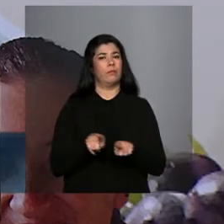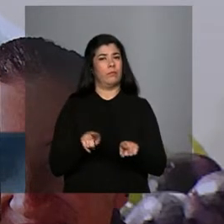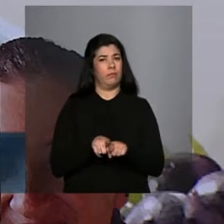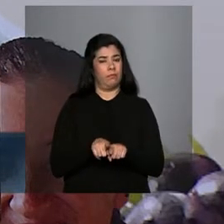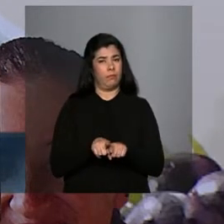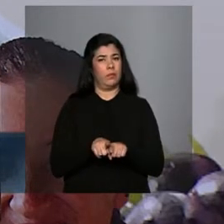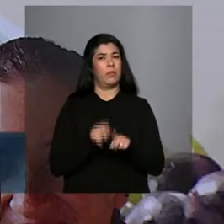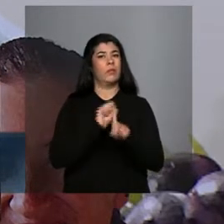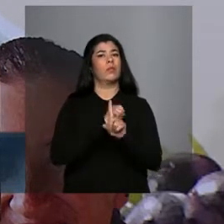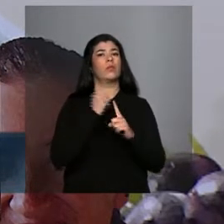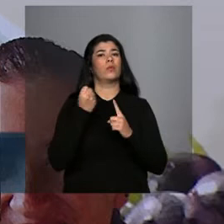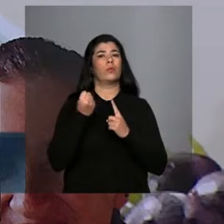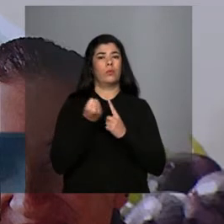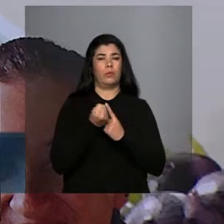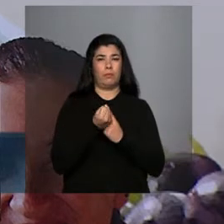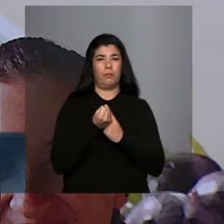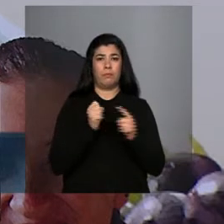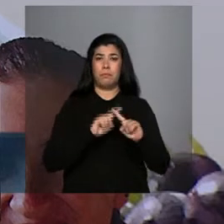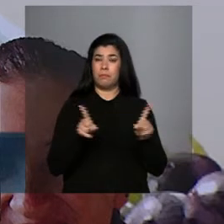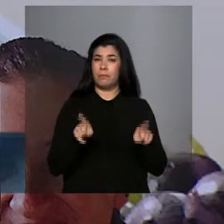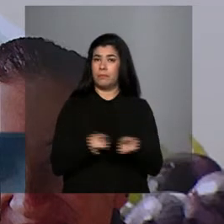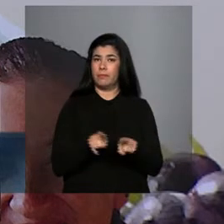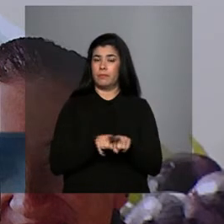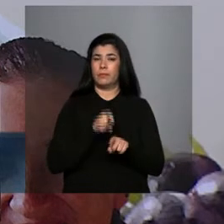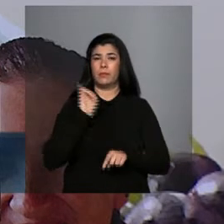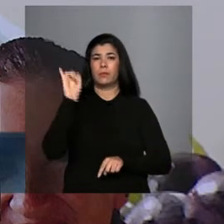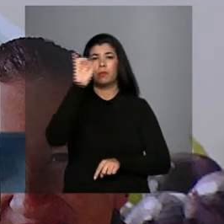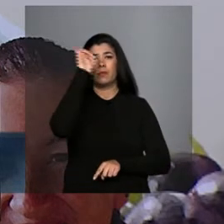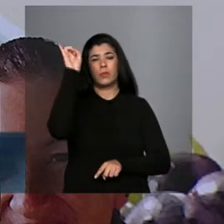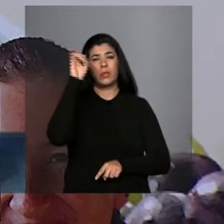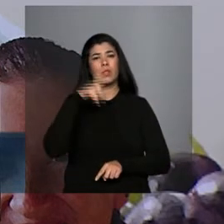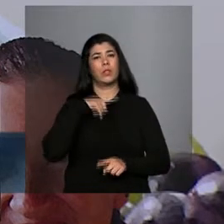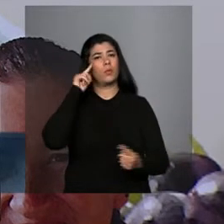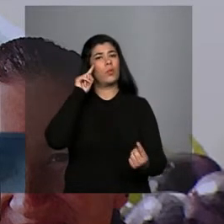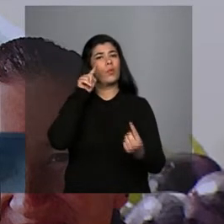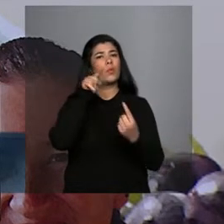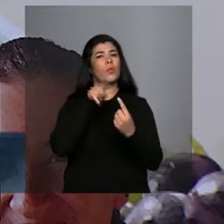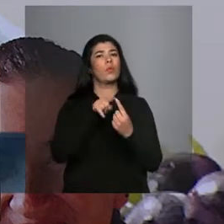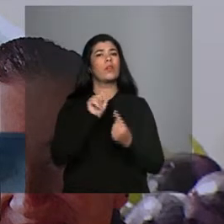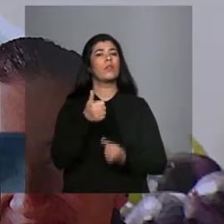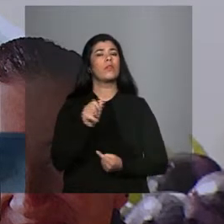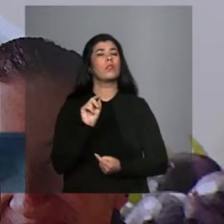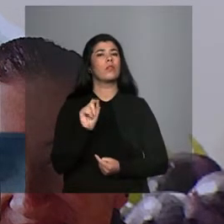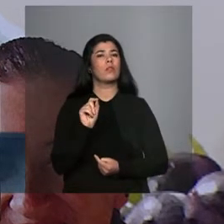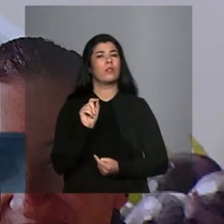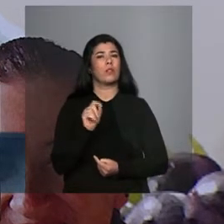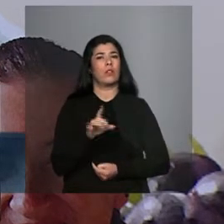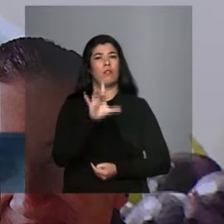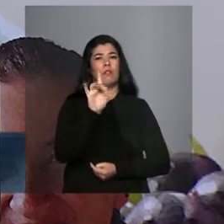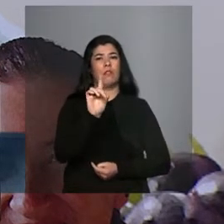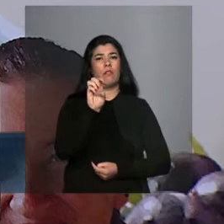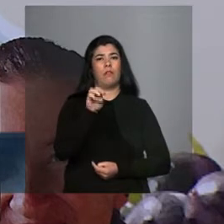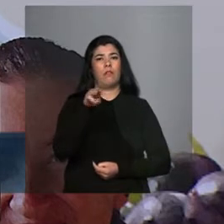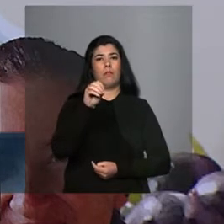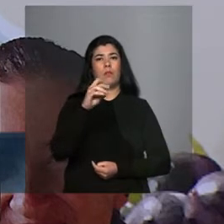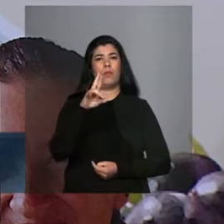de vista social, mas também do ponto de vista da democracia.